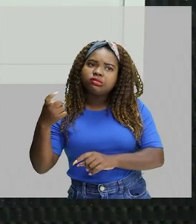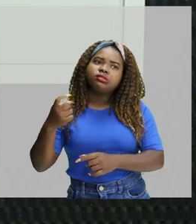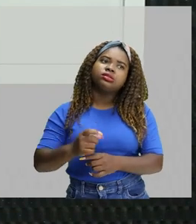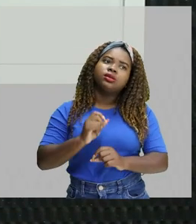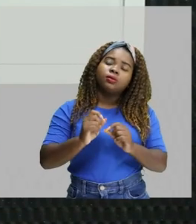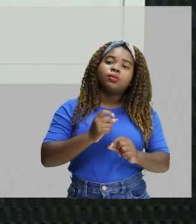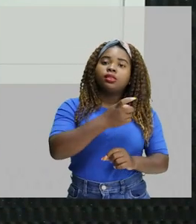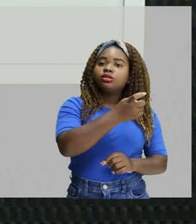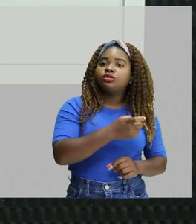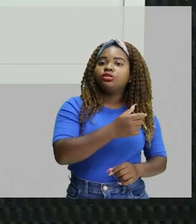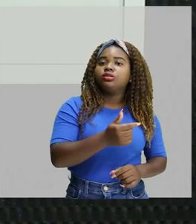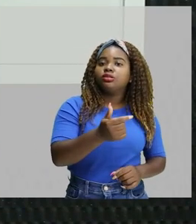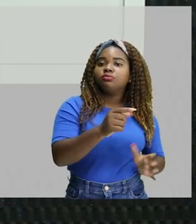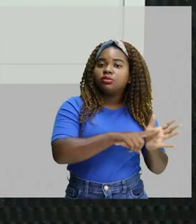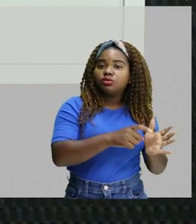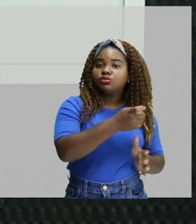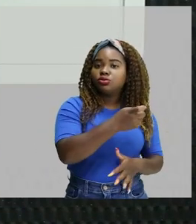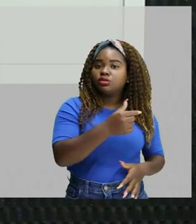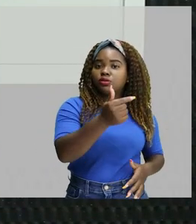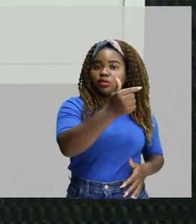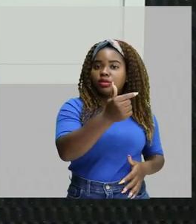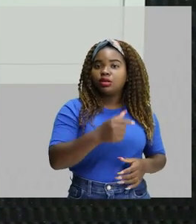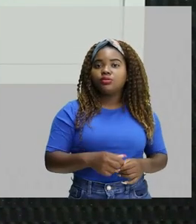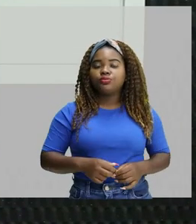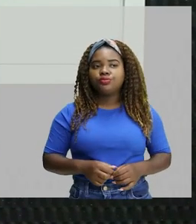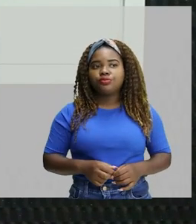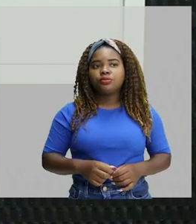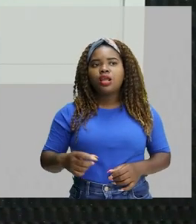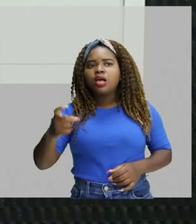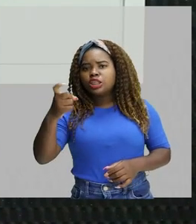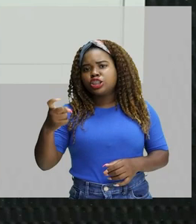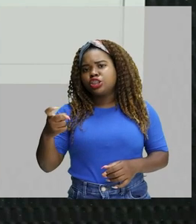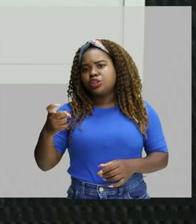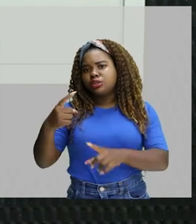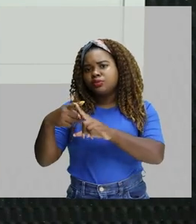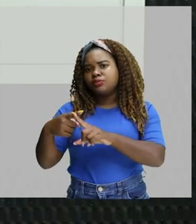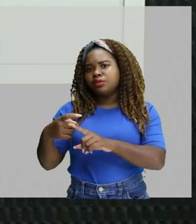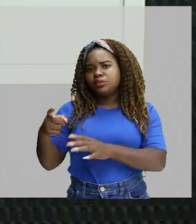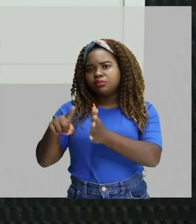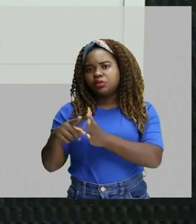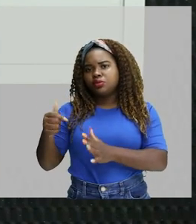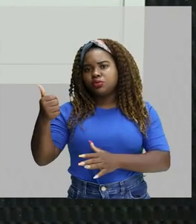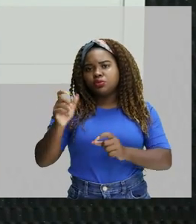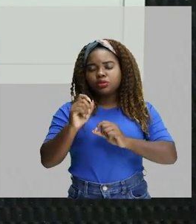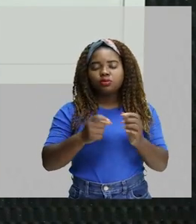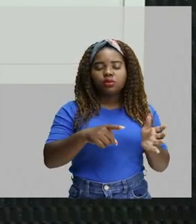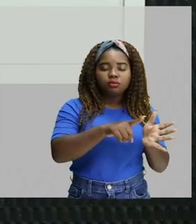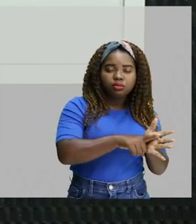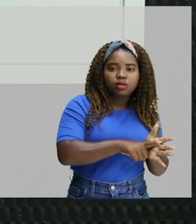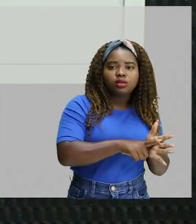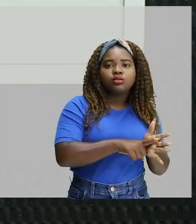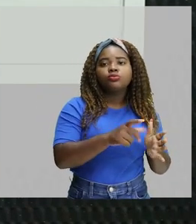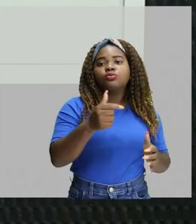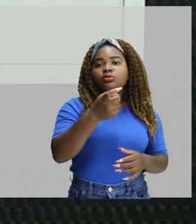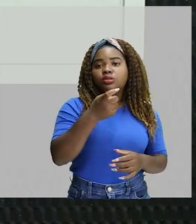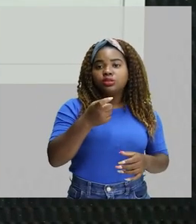vem para cá - x qu e x mado por -1 vai dar - x que vem para